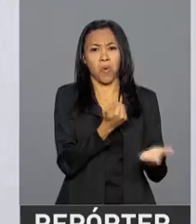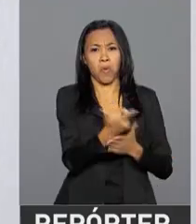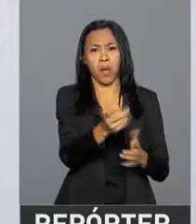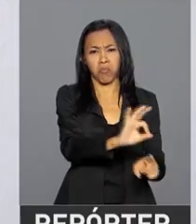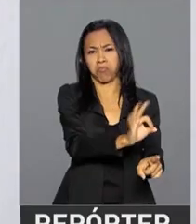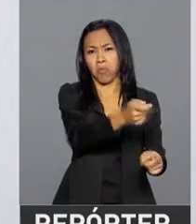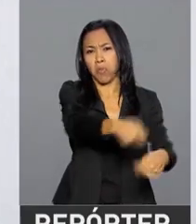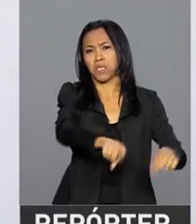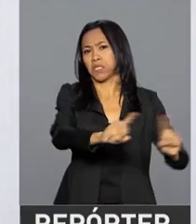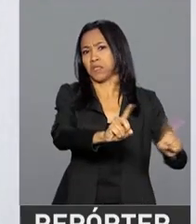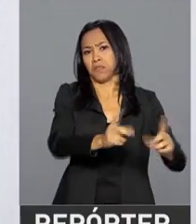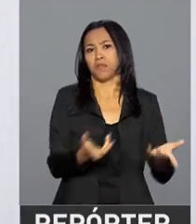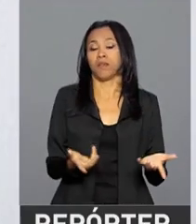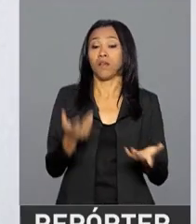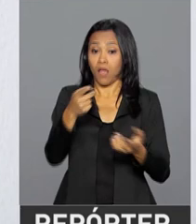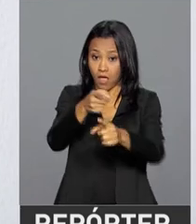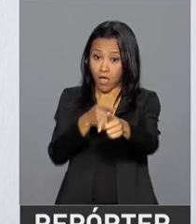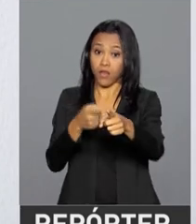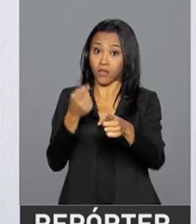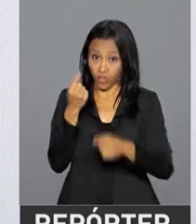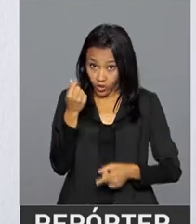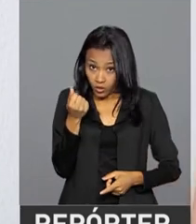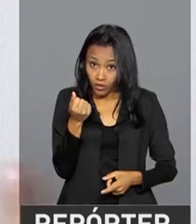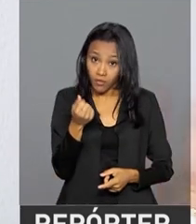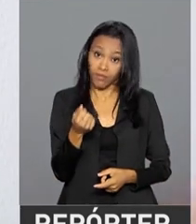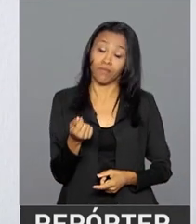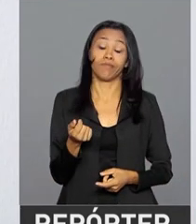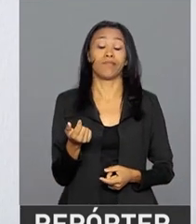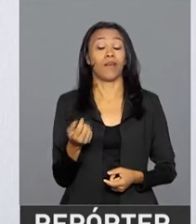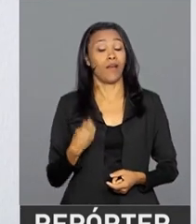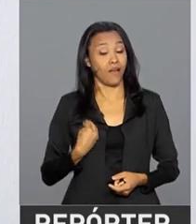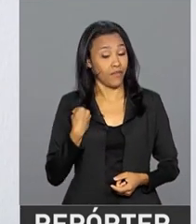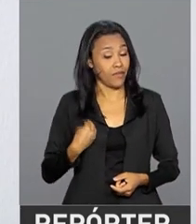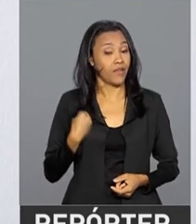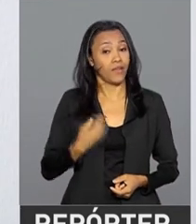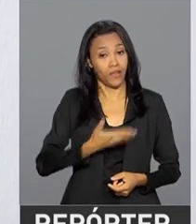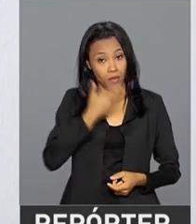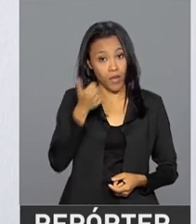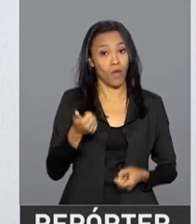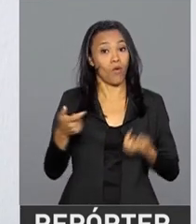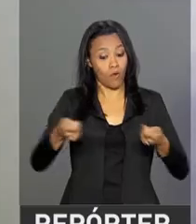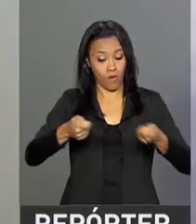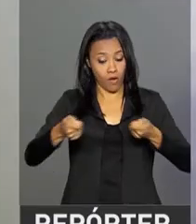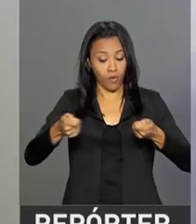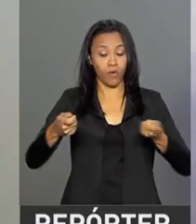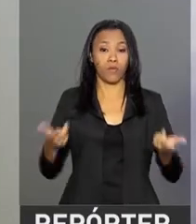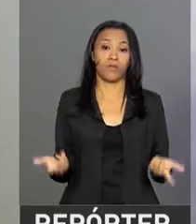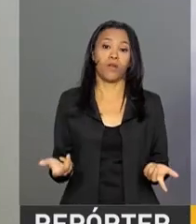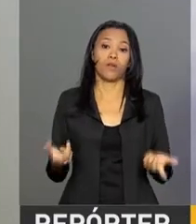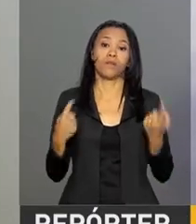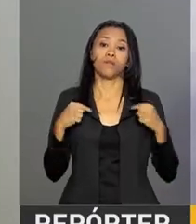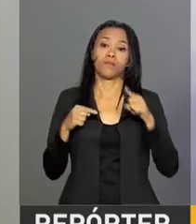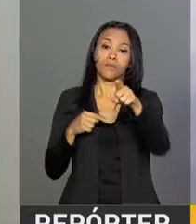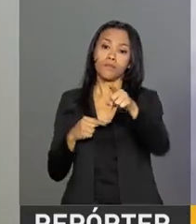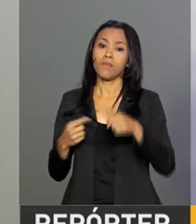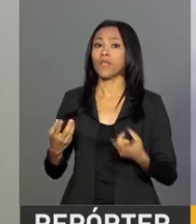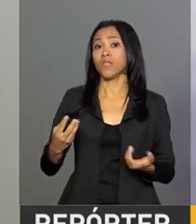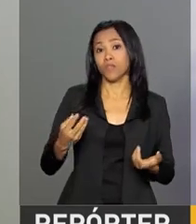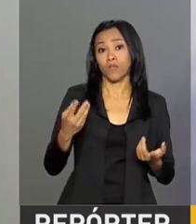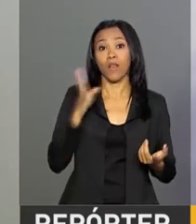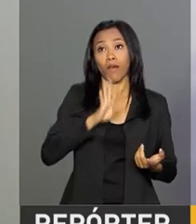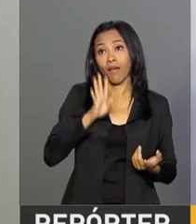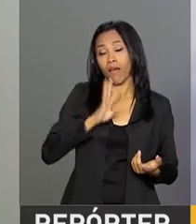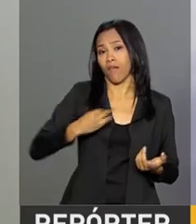para ela quando o assunto é dinheiro a vida fica bem melhor com equilíbrio este proporcionando muitas coisas legais